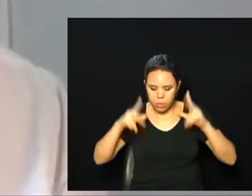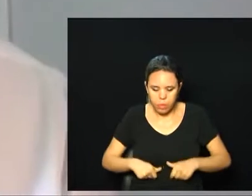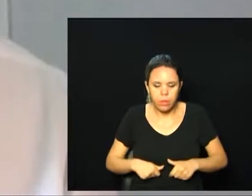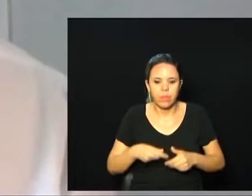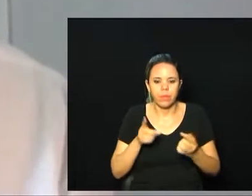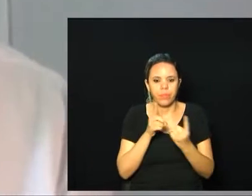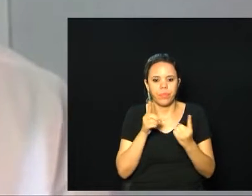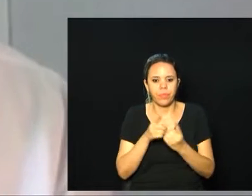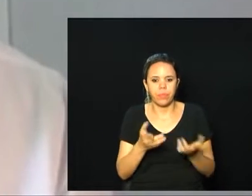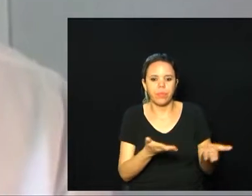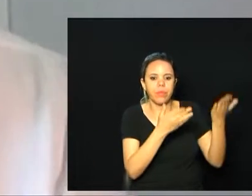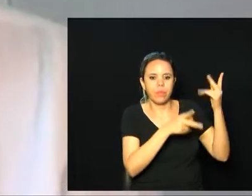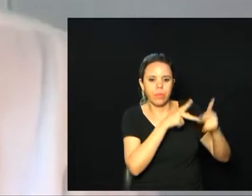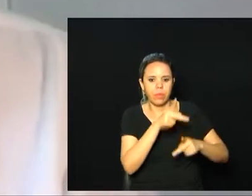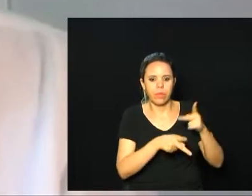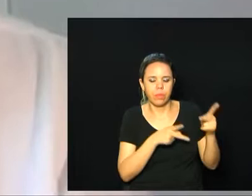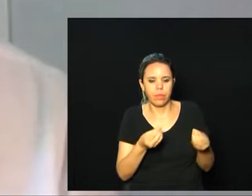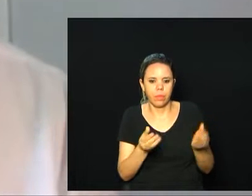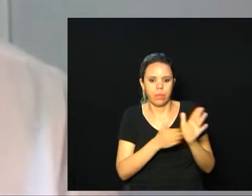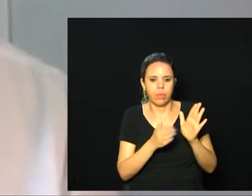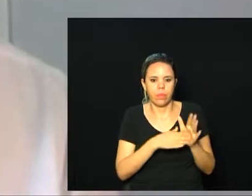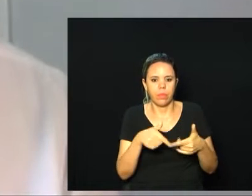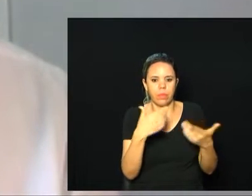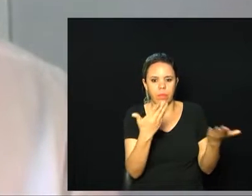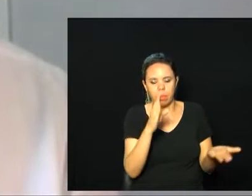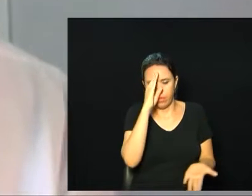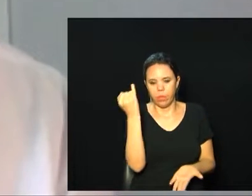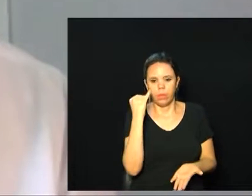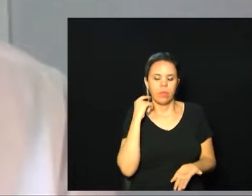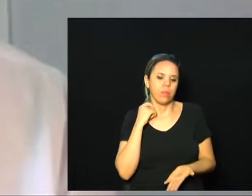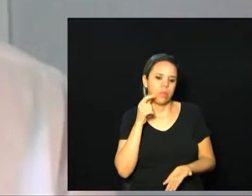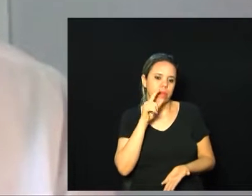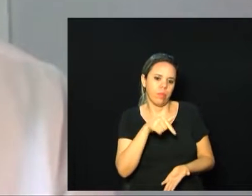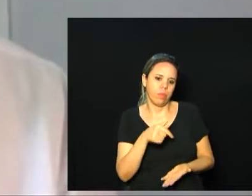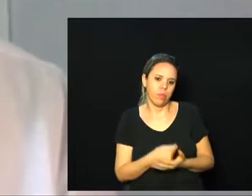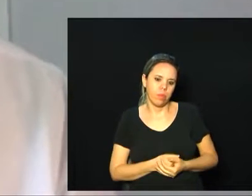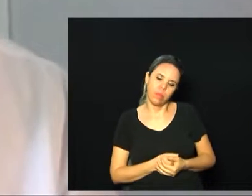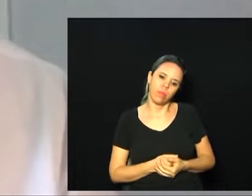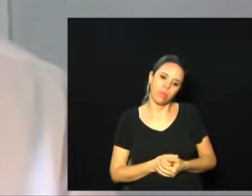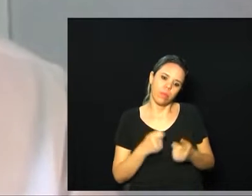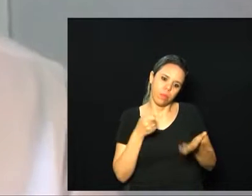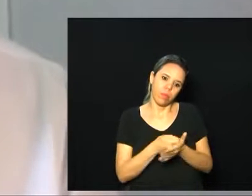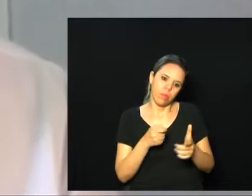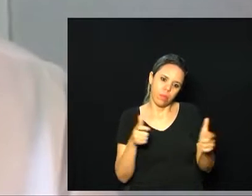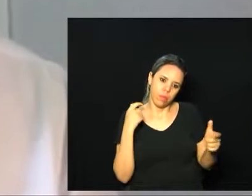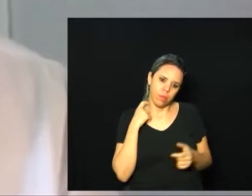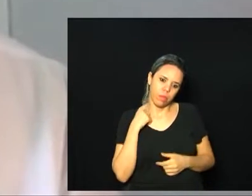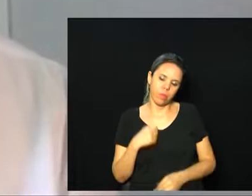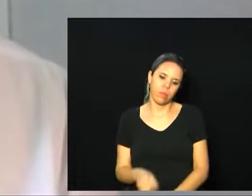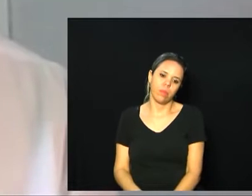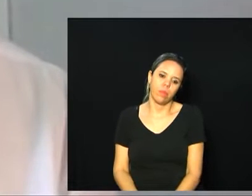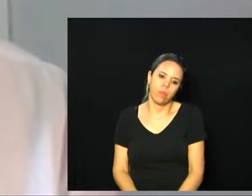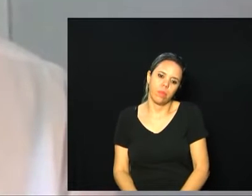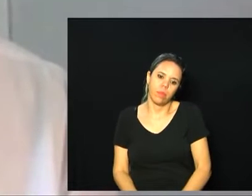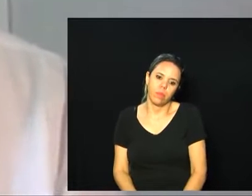prestar um serviço, vai receber pessoas, vai oferecer um serviço, é fundamental que você considere isso, que a exigência está maior. E foi muito